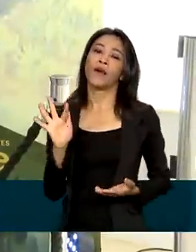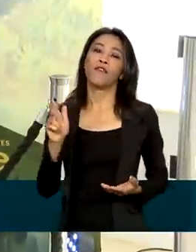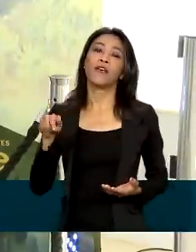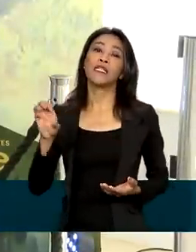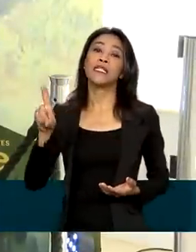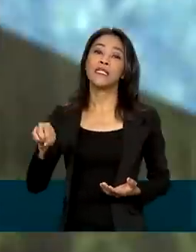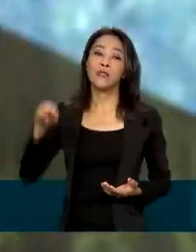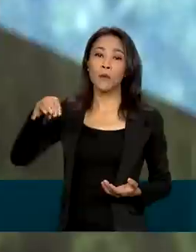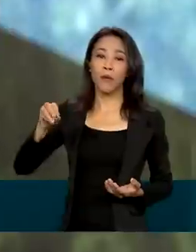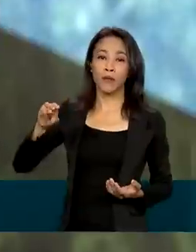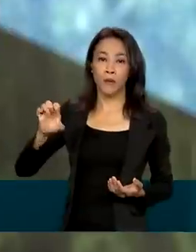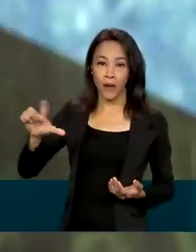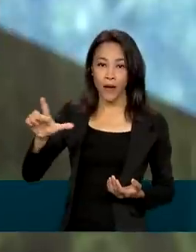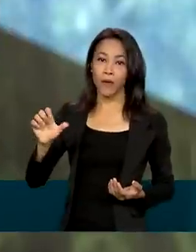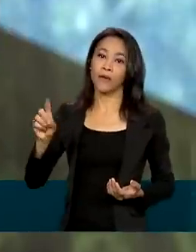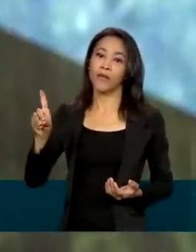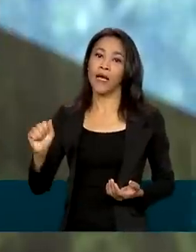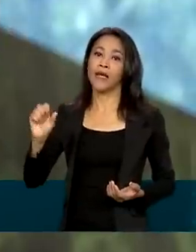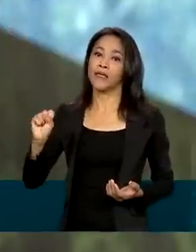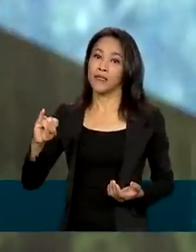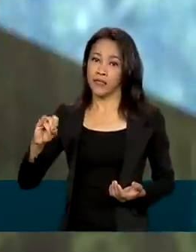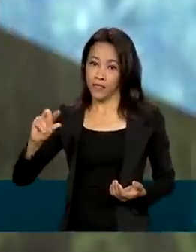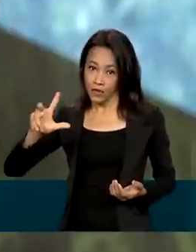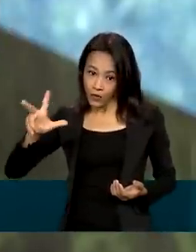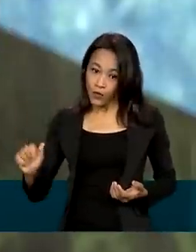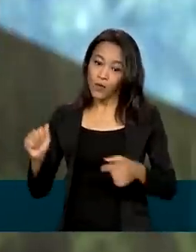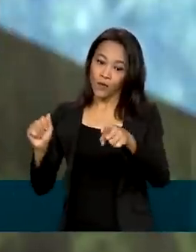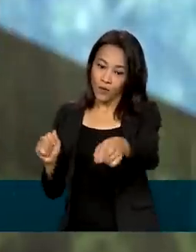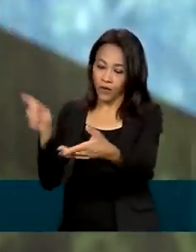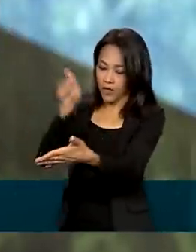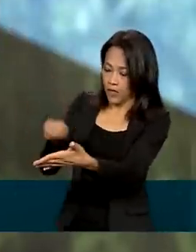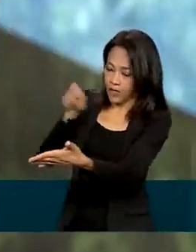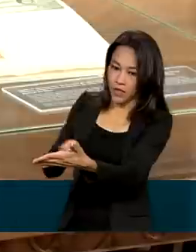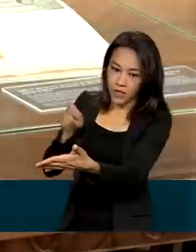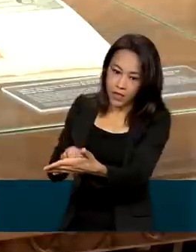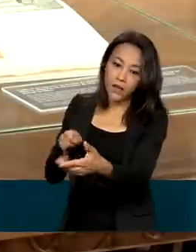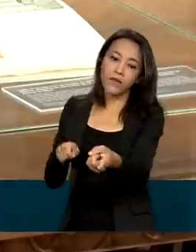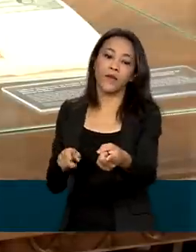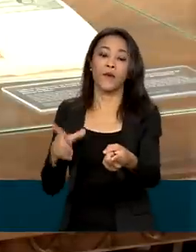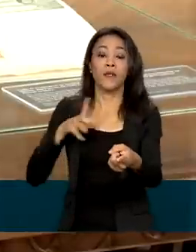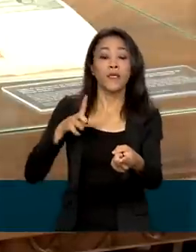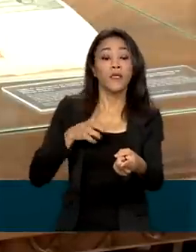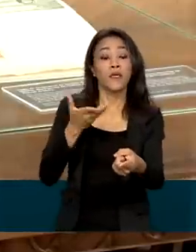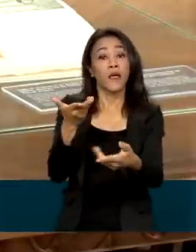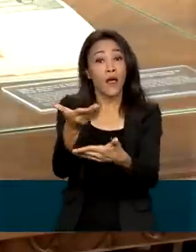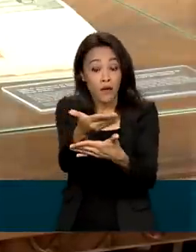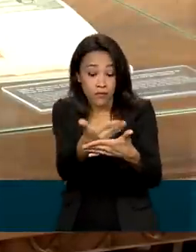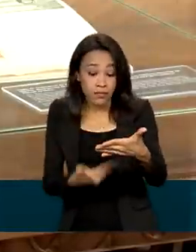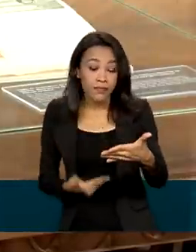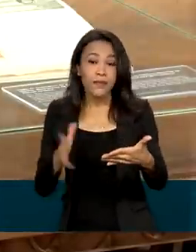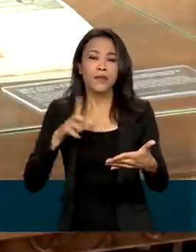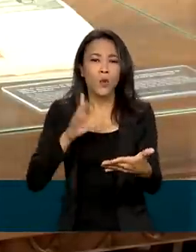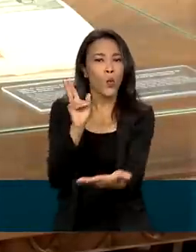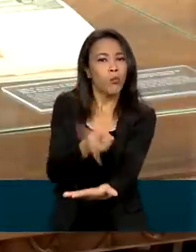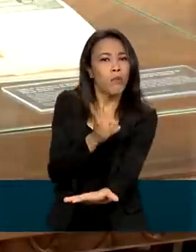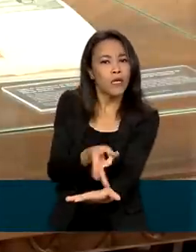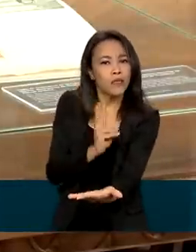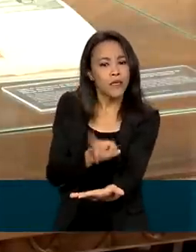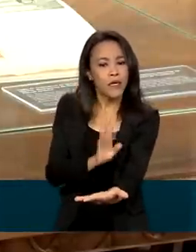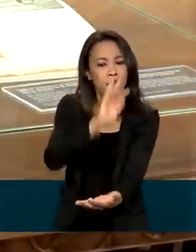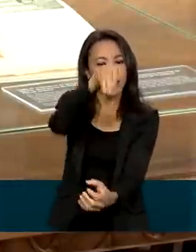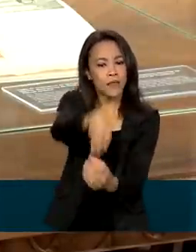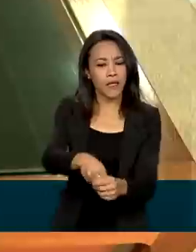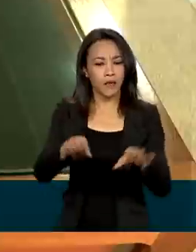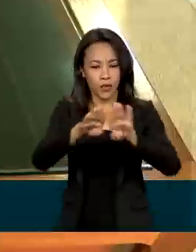Manuel da Silva a partir da letra de Ovídio Saraiva Carvalho e Silva a composição musical segue preservada dentro de